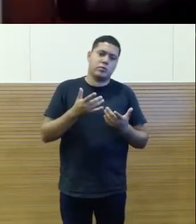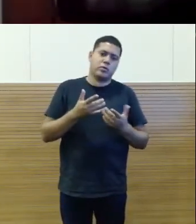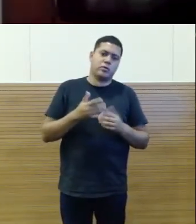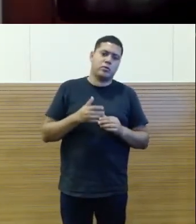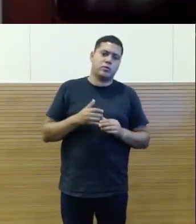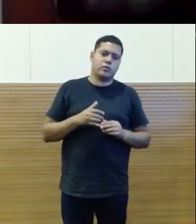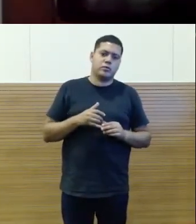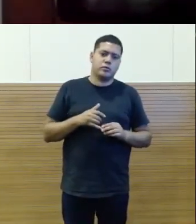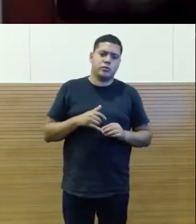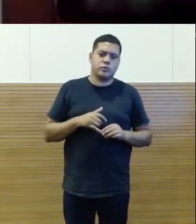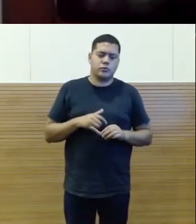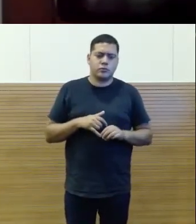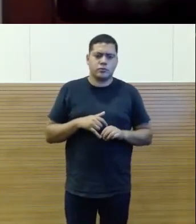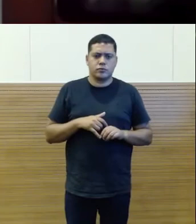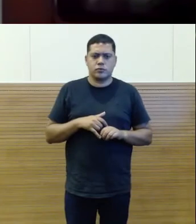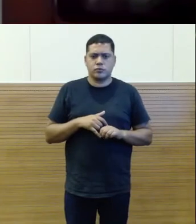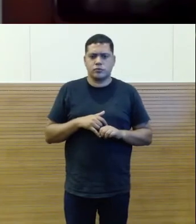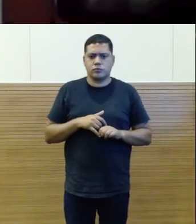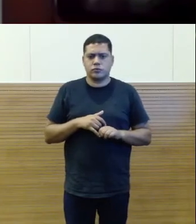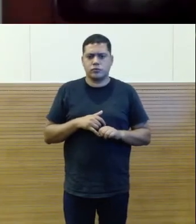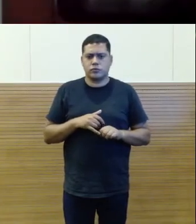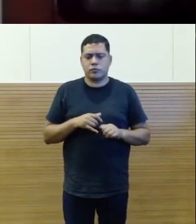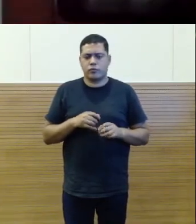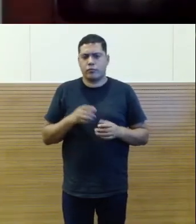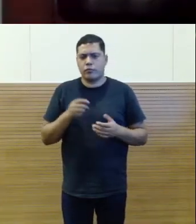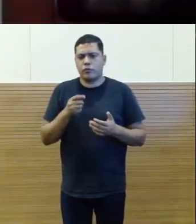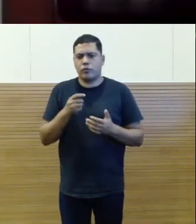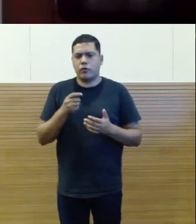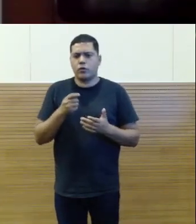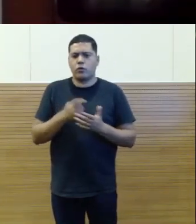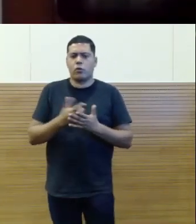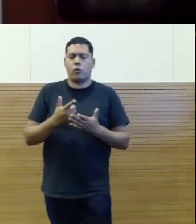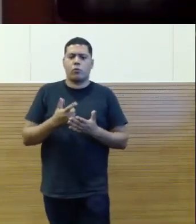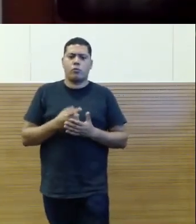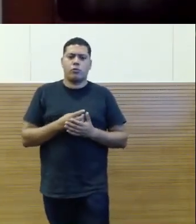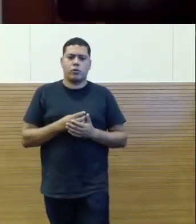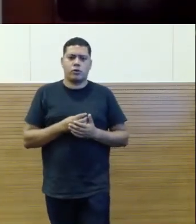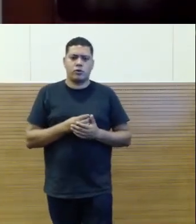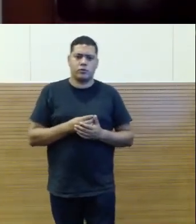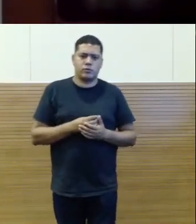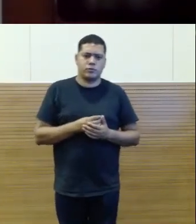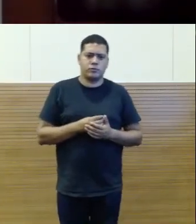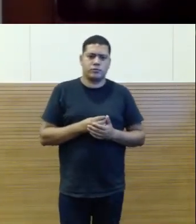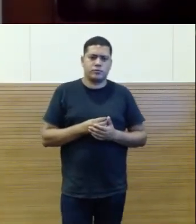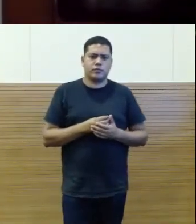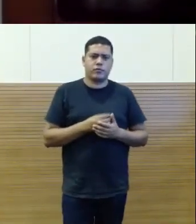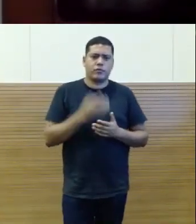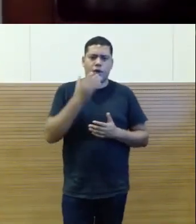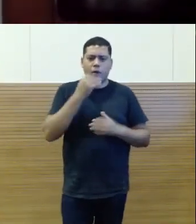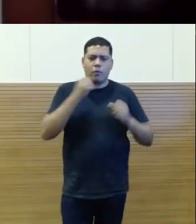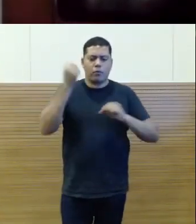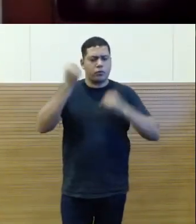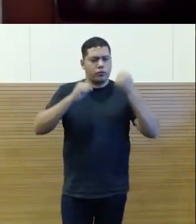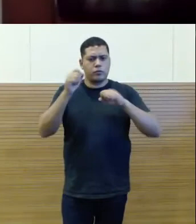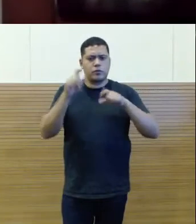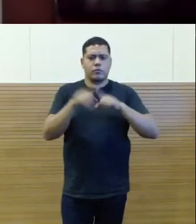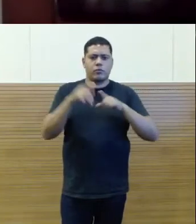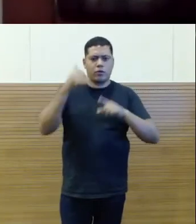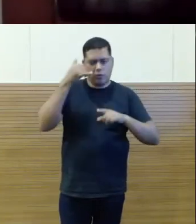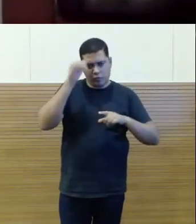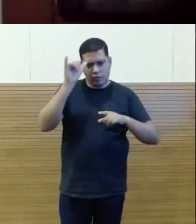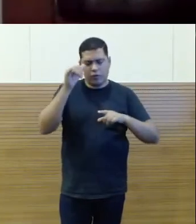com o programa de alimentação escolar, que compra, de preferência, alimentos minimamente processados e evita comprar